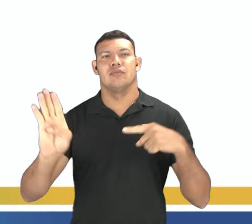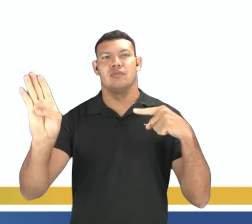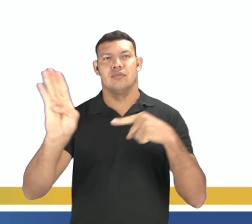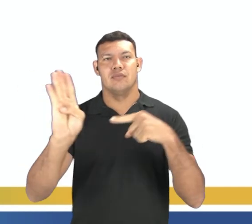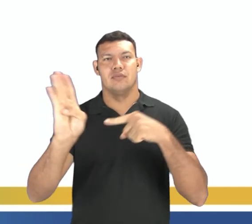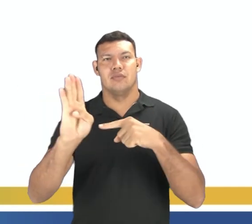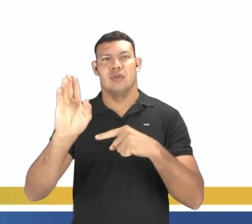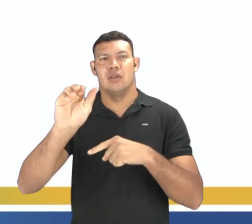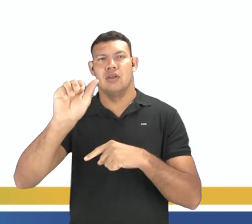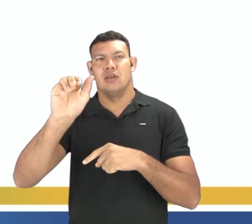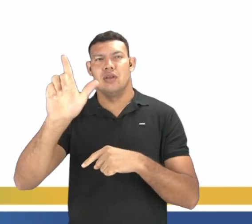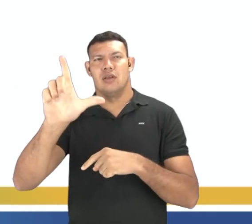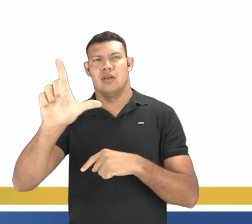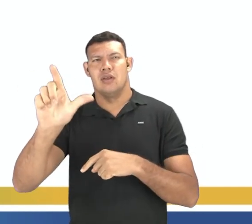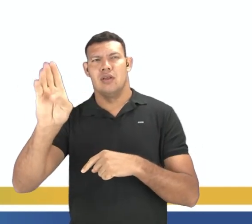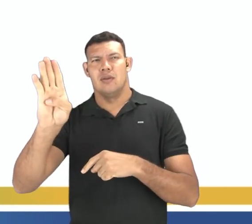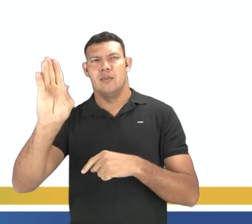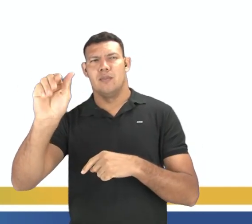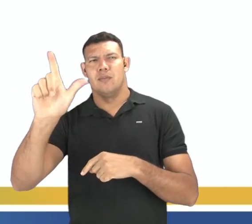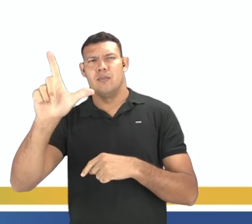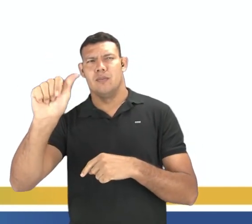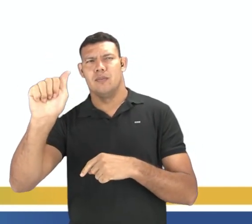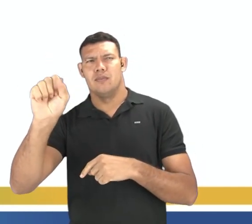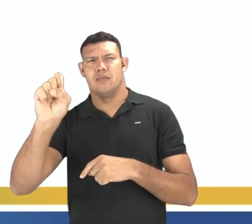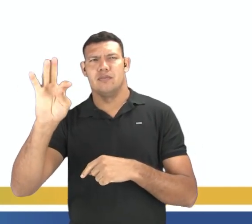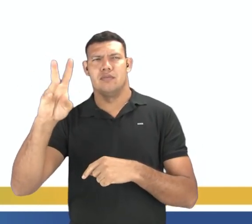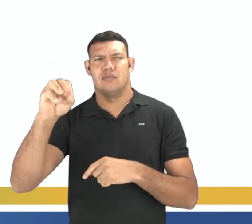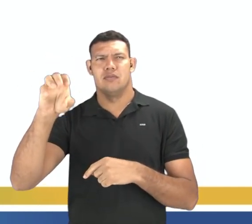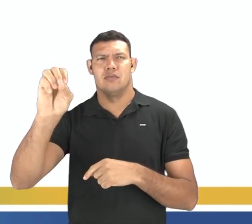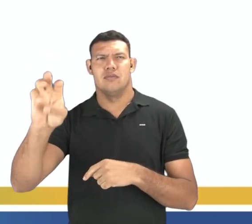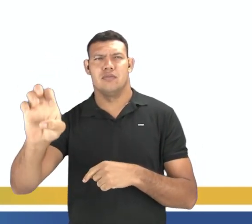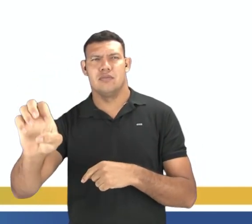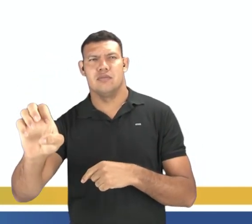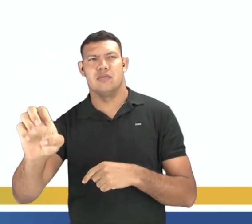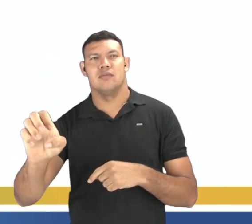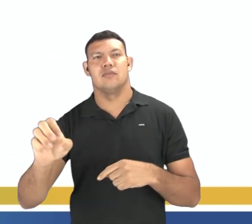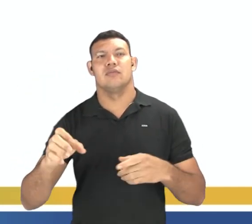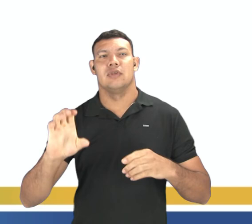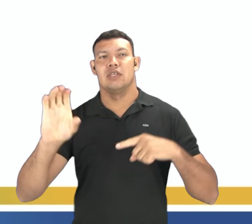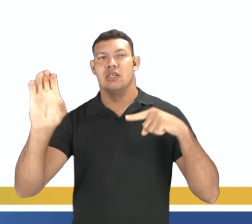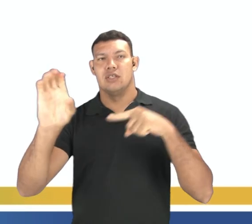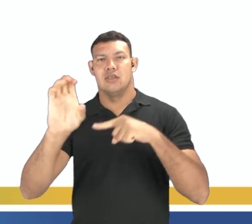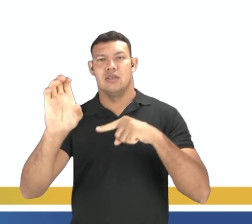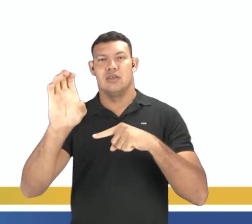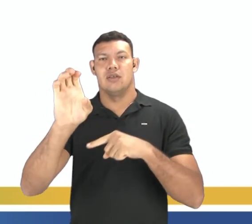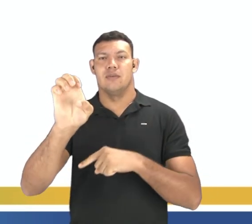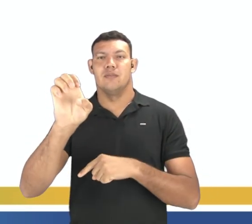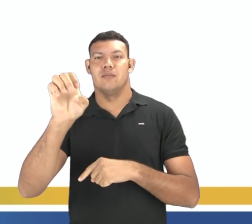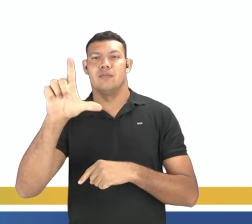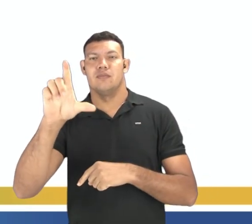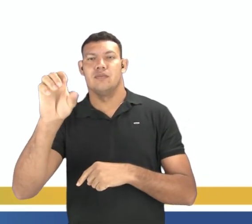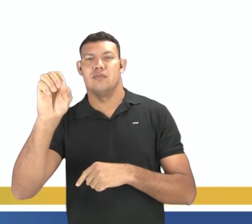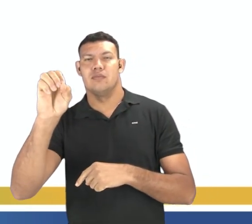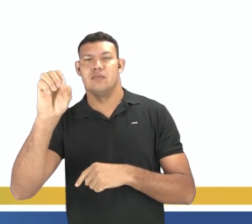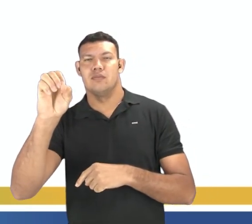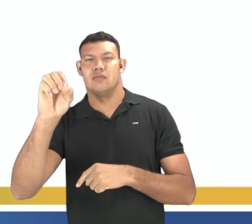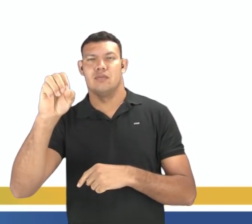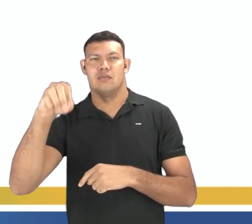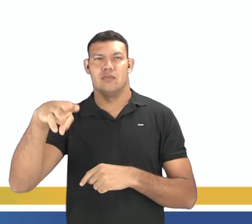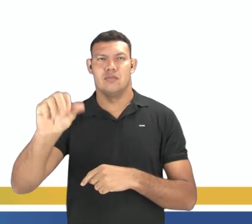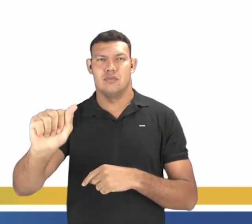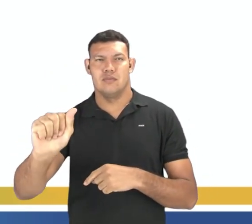Letra C, ao celoma. Letra D, ao blastóporo. E ao